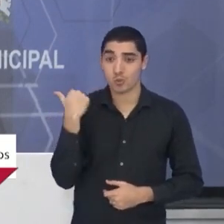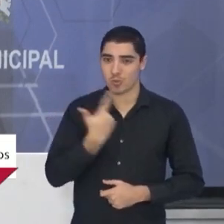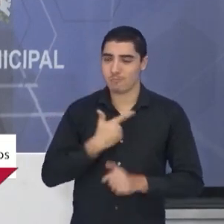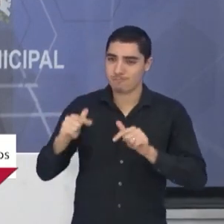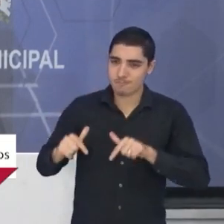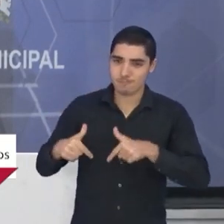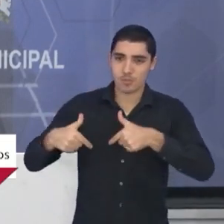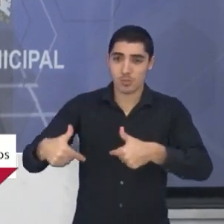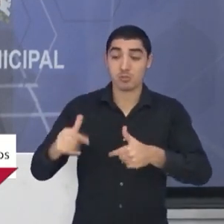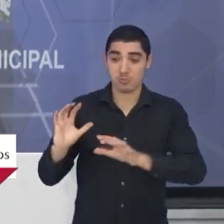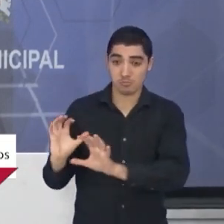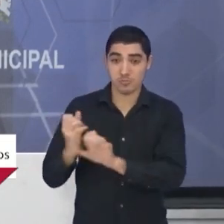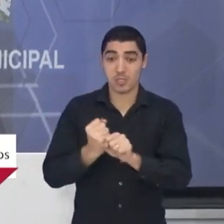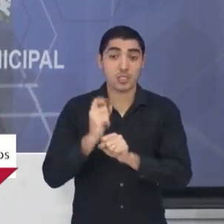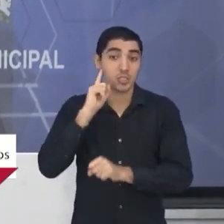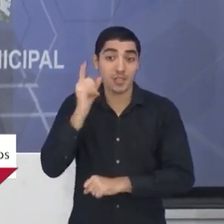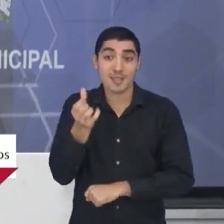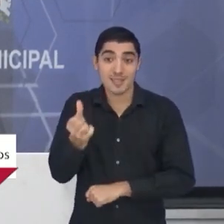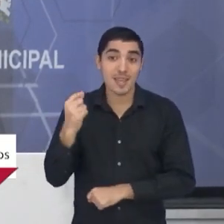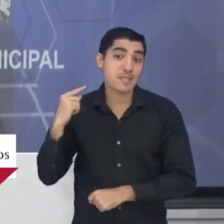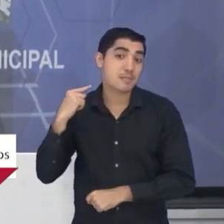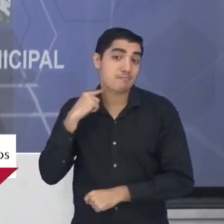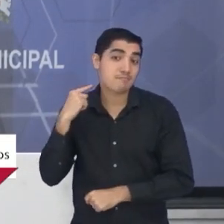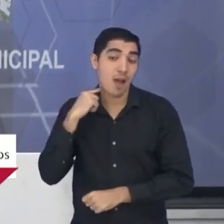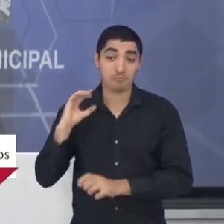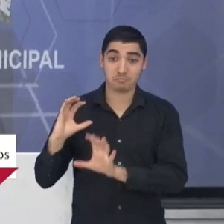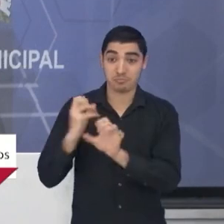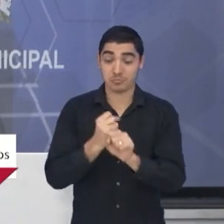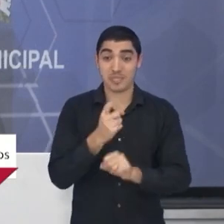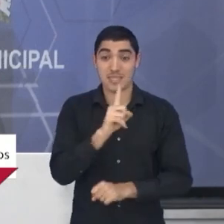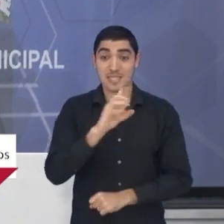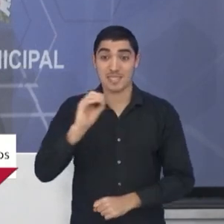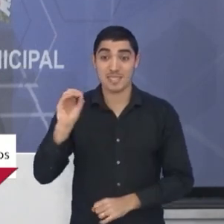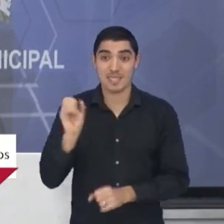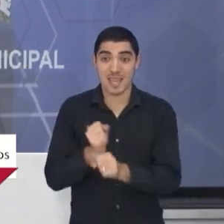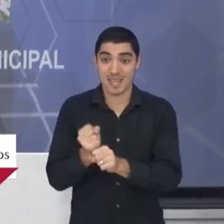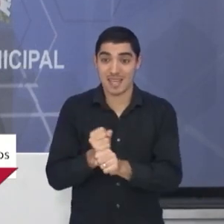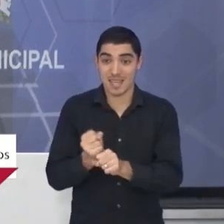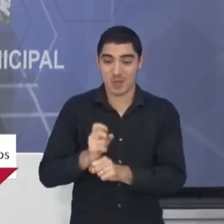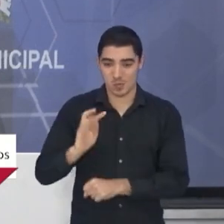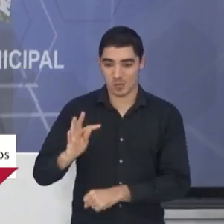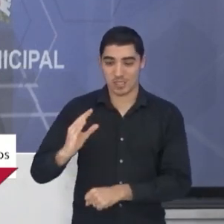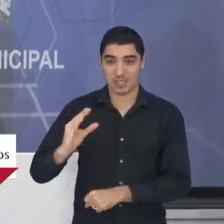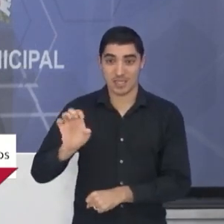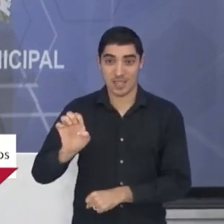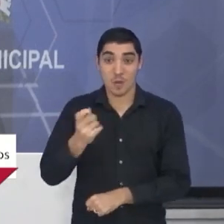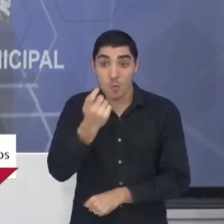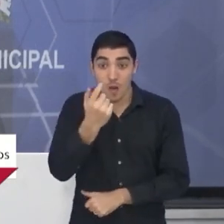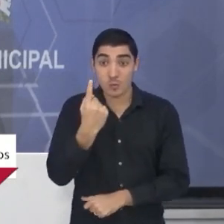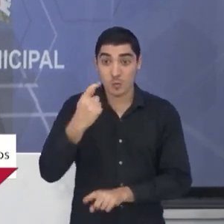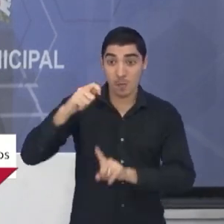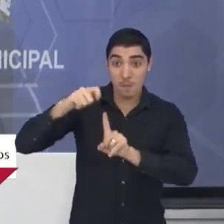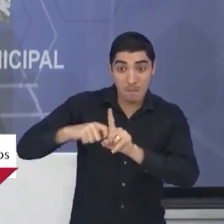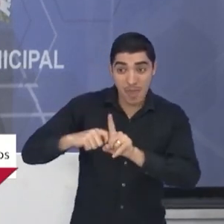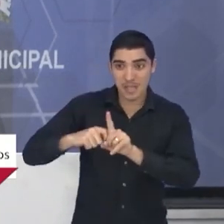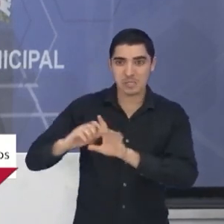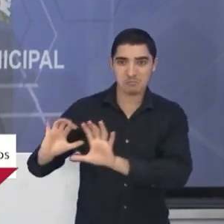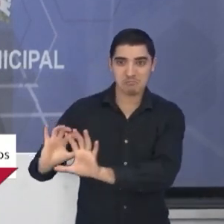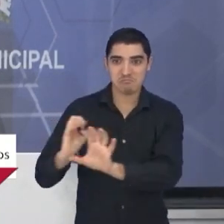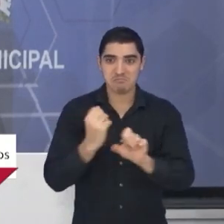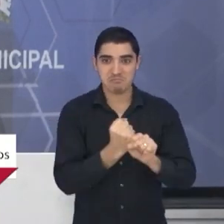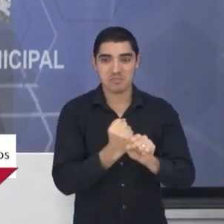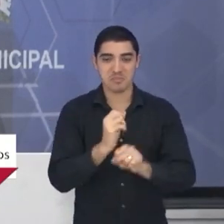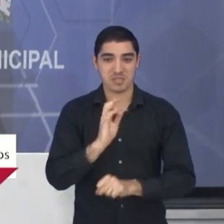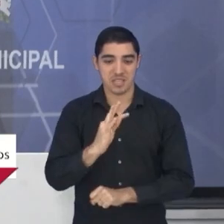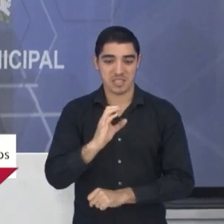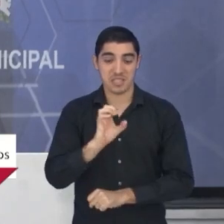Paulo que completa no dia 6 de maio estamos aí portanto a quase um mês do nosso Centenário uma ação nas